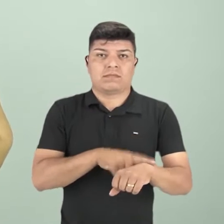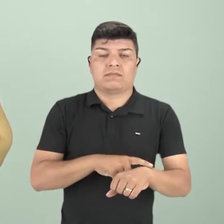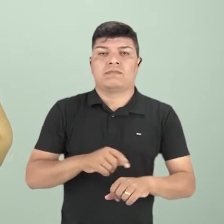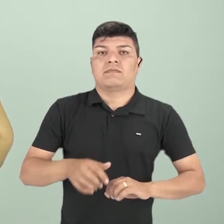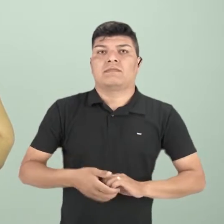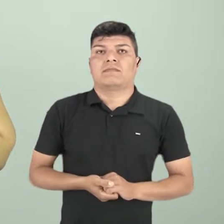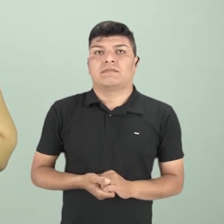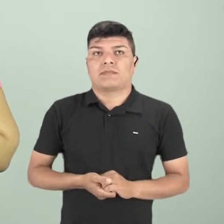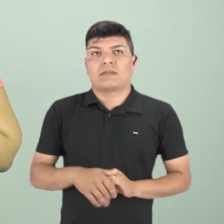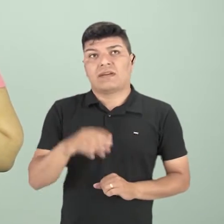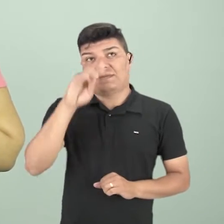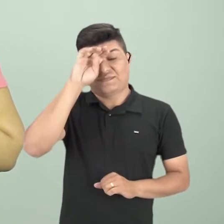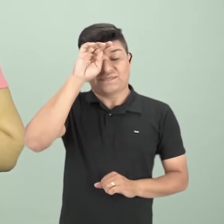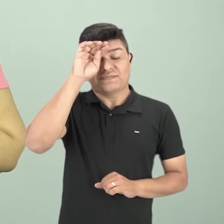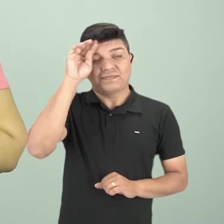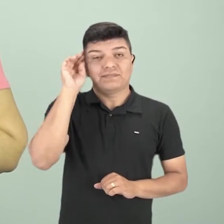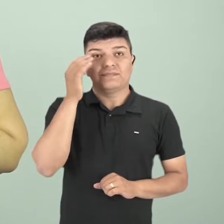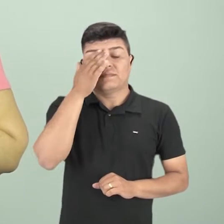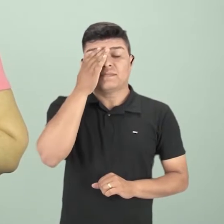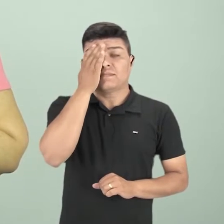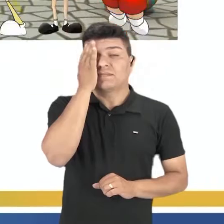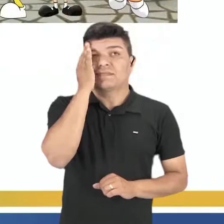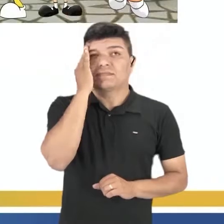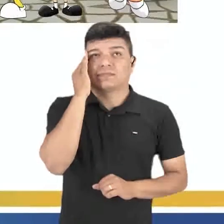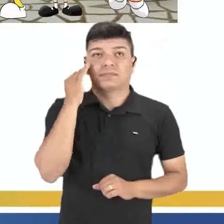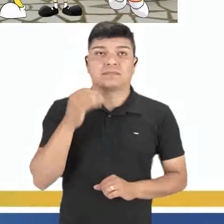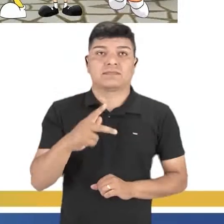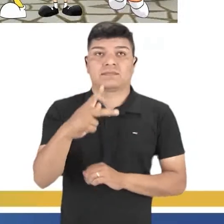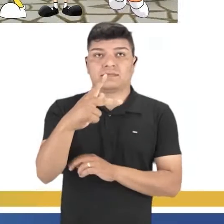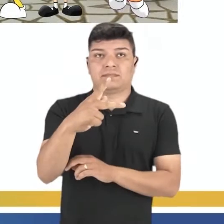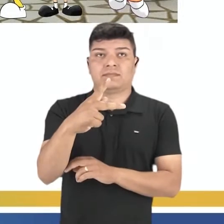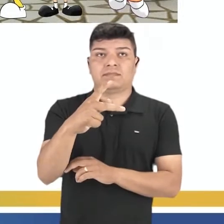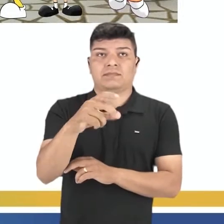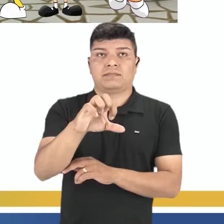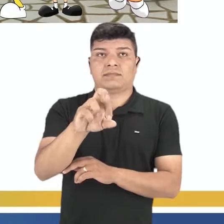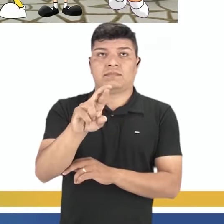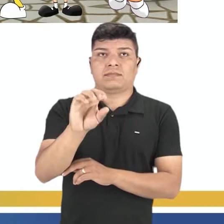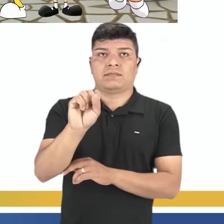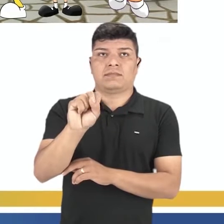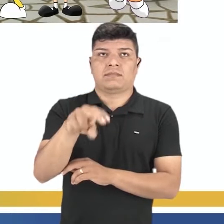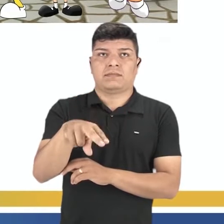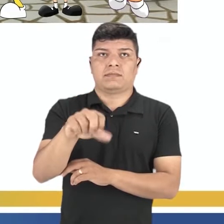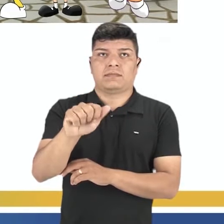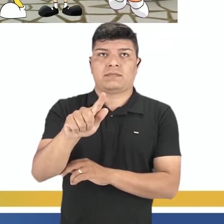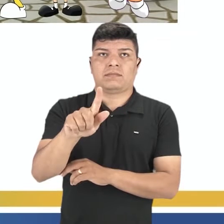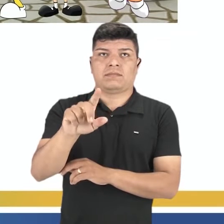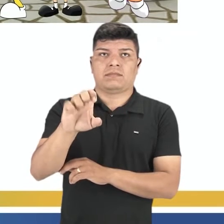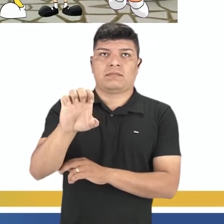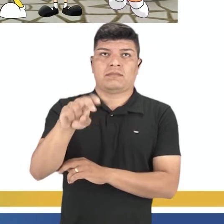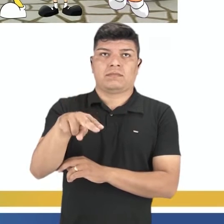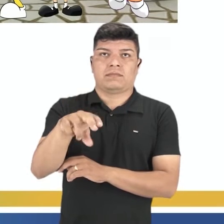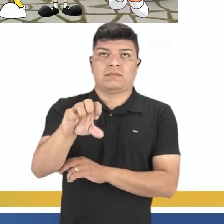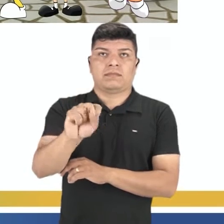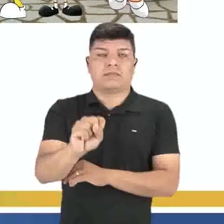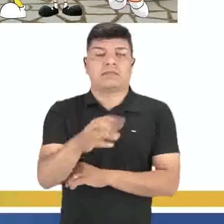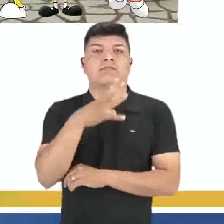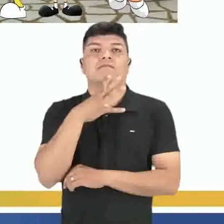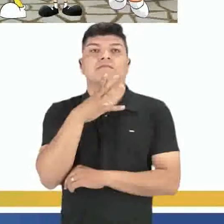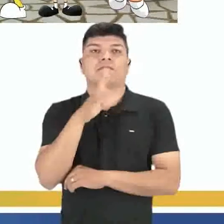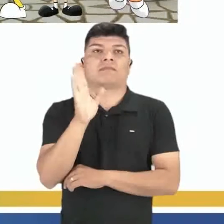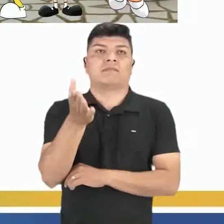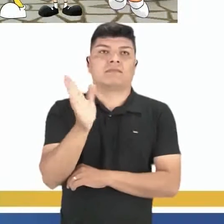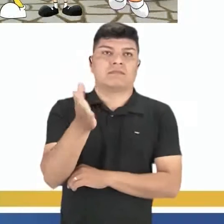Fechou? Então, vamos lá. Os personagens. Esses daí, certamente, vocês já conhecem.